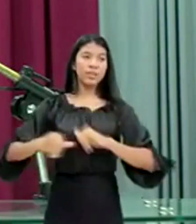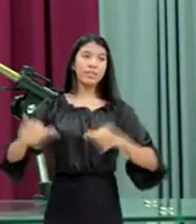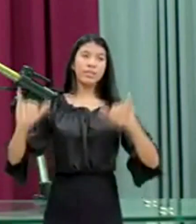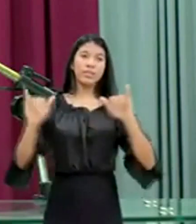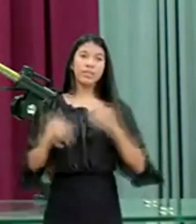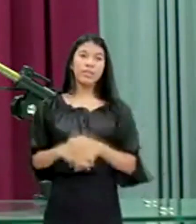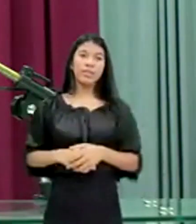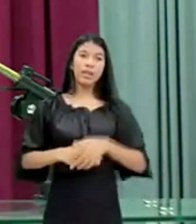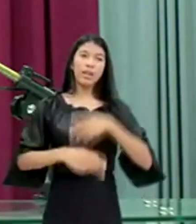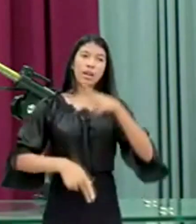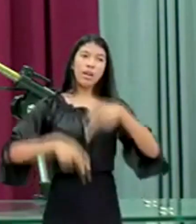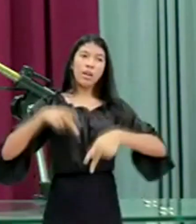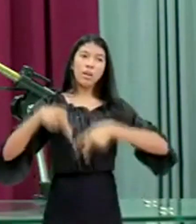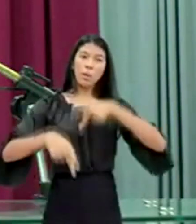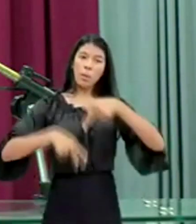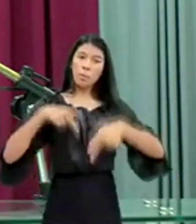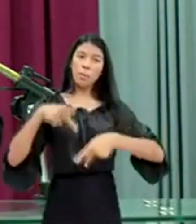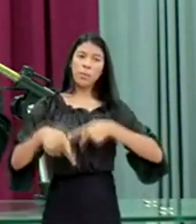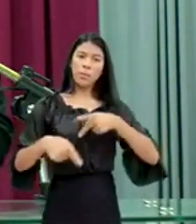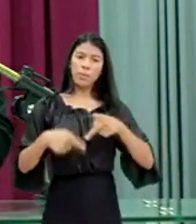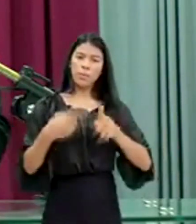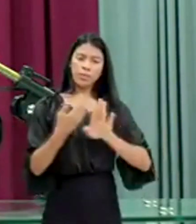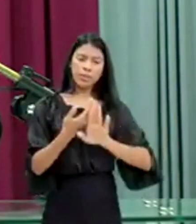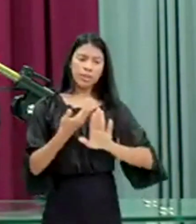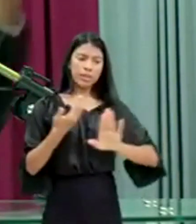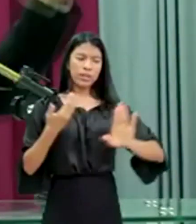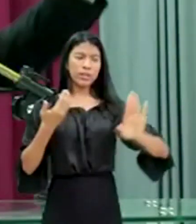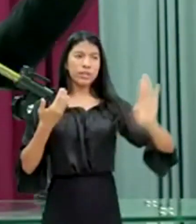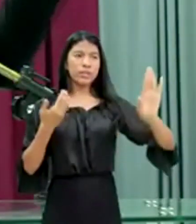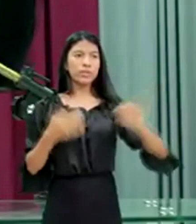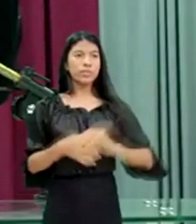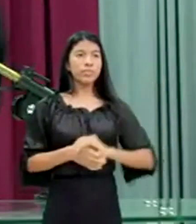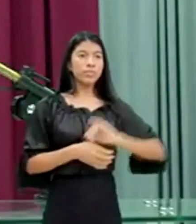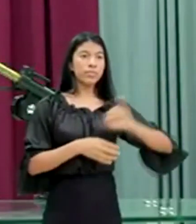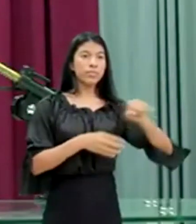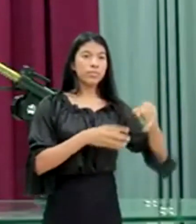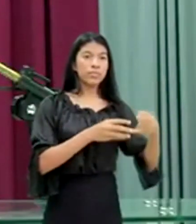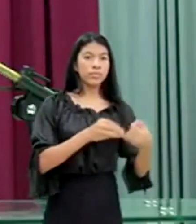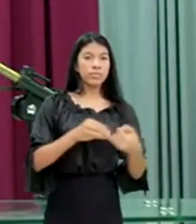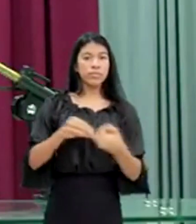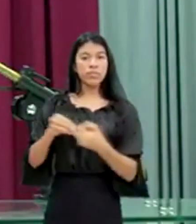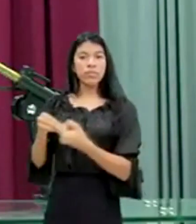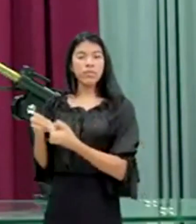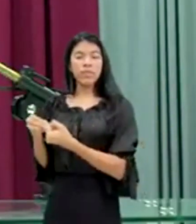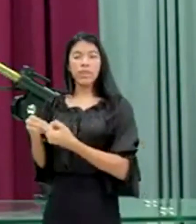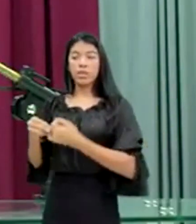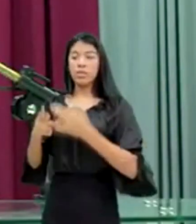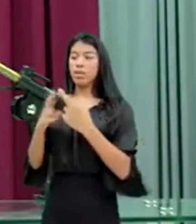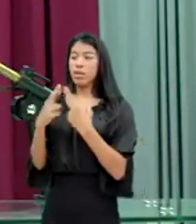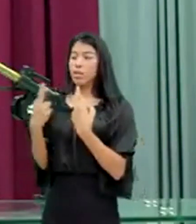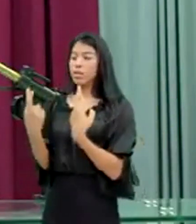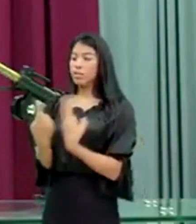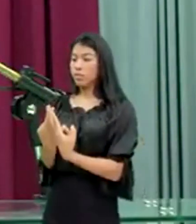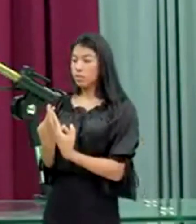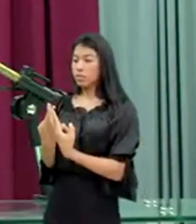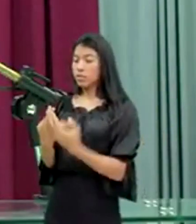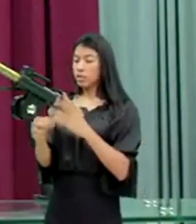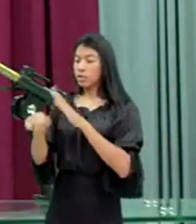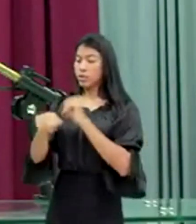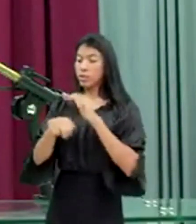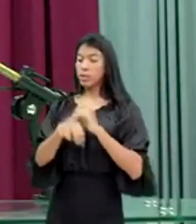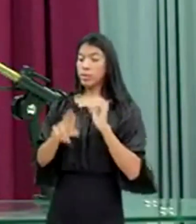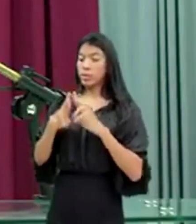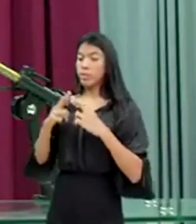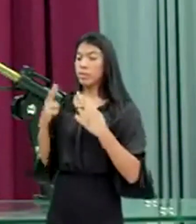povo estava afastado do Senhor, Josué fez uma grande reunião com todo o povo e disse, olha, eu chamei vocês aqui para